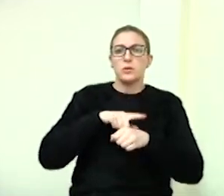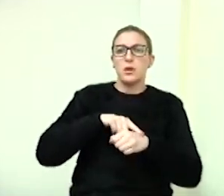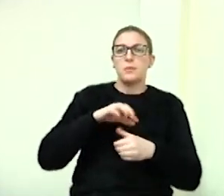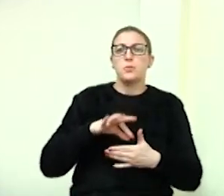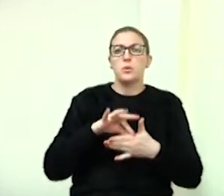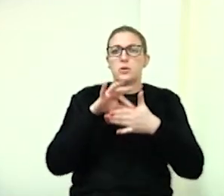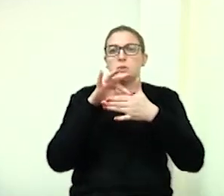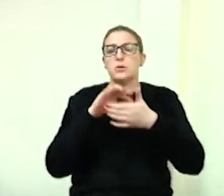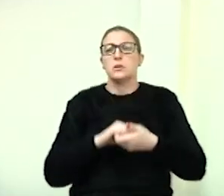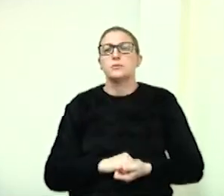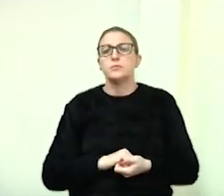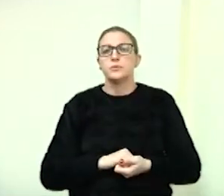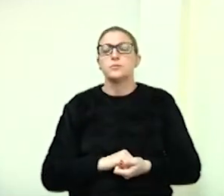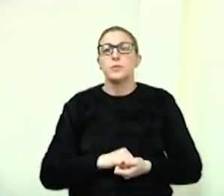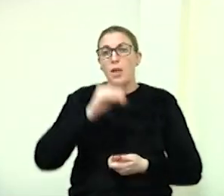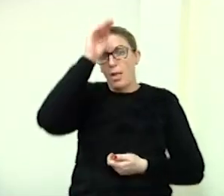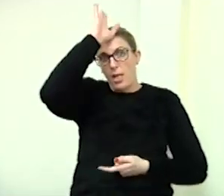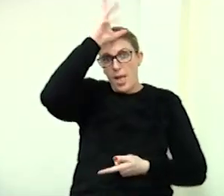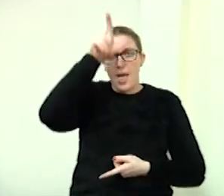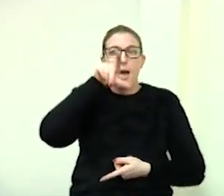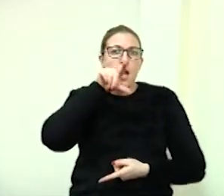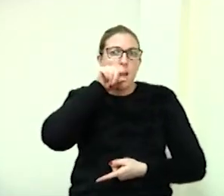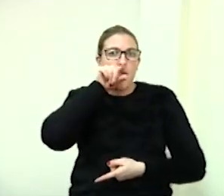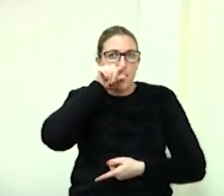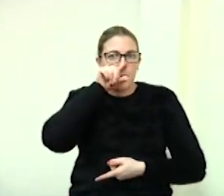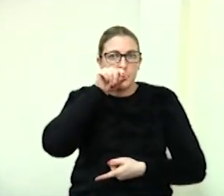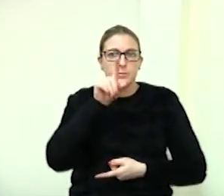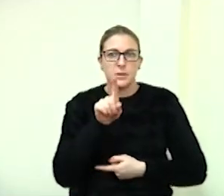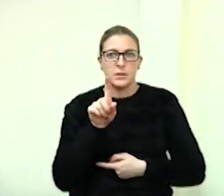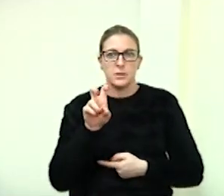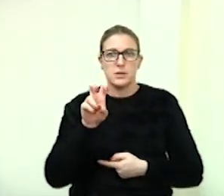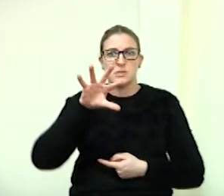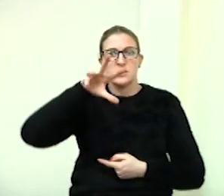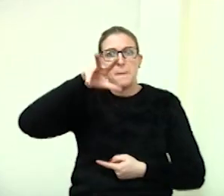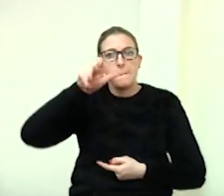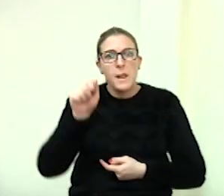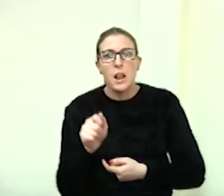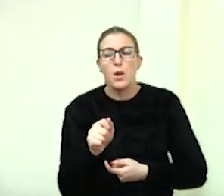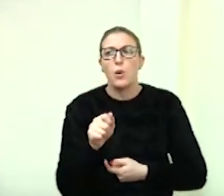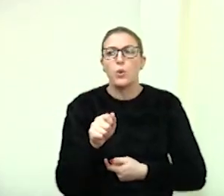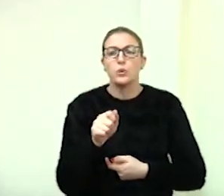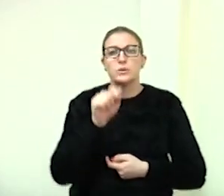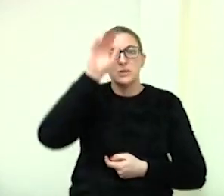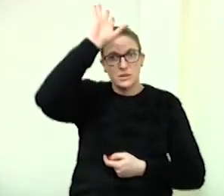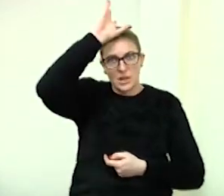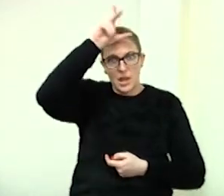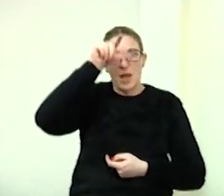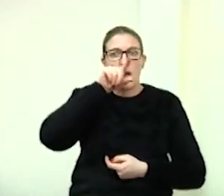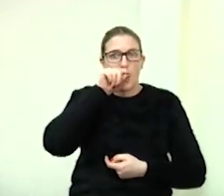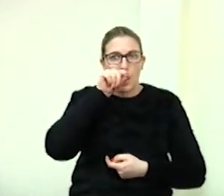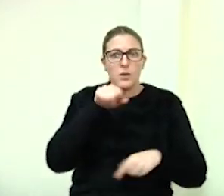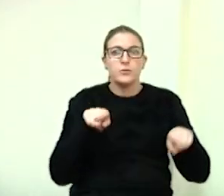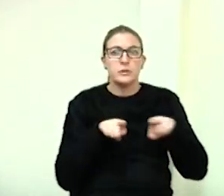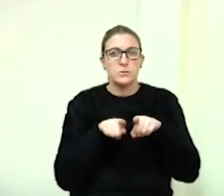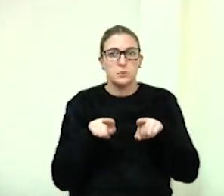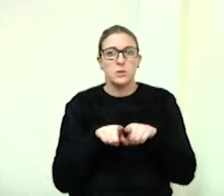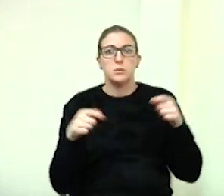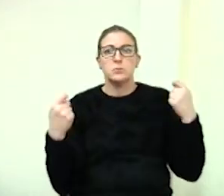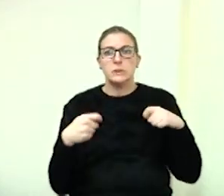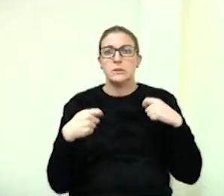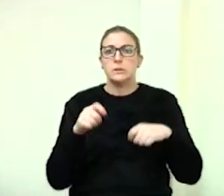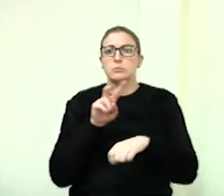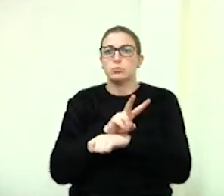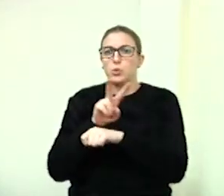Ok. Na questão, então, das aves, então, em torno de 15 milhões de aves alojadas, que também dependem desta fiscalização,